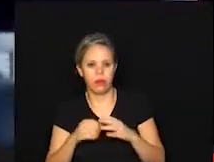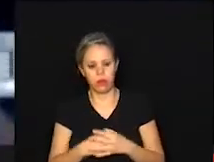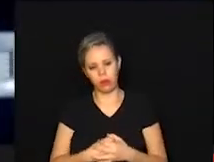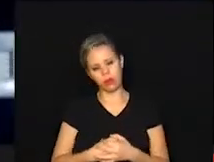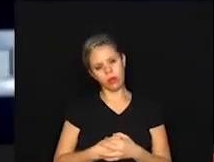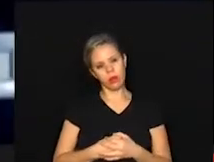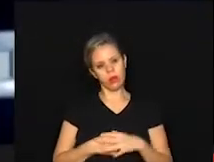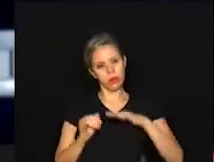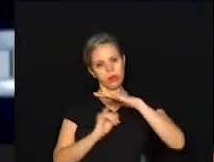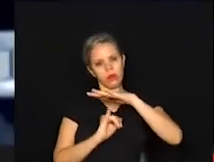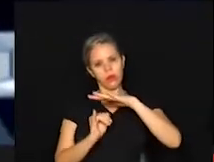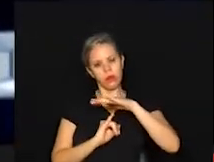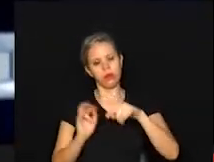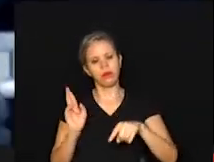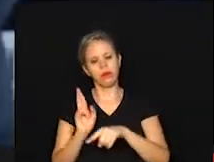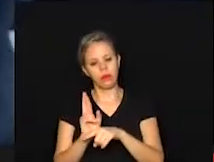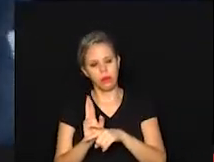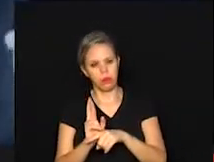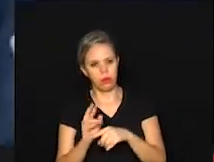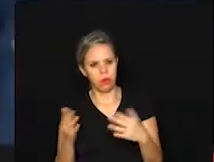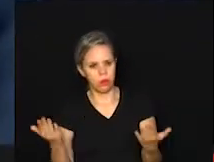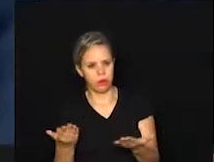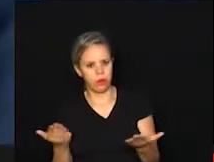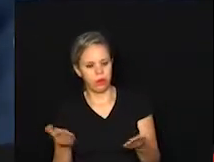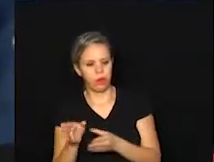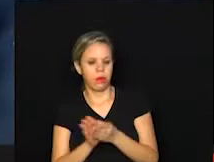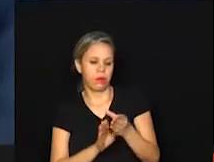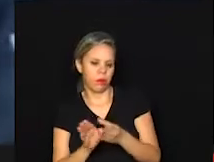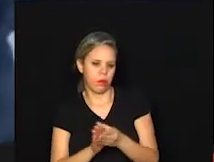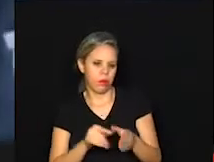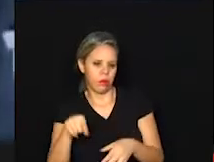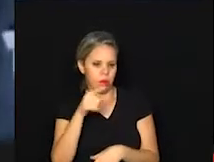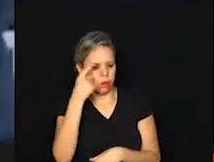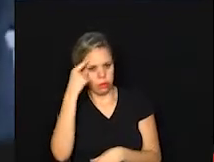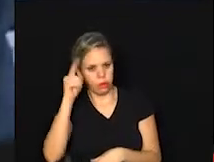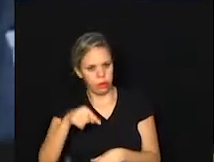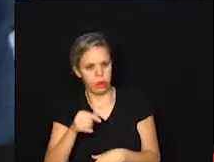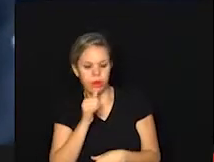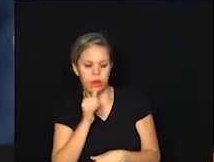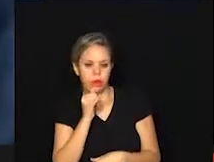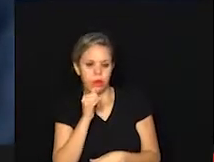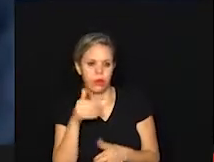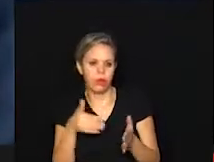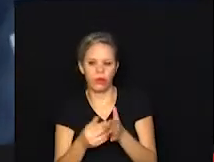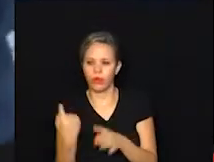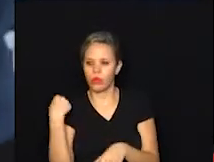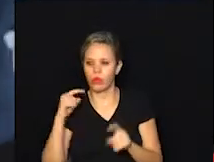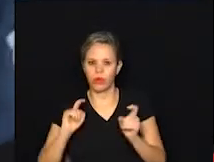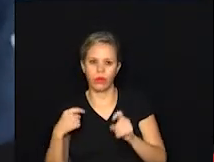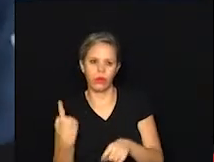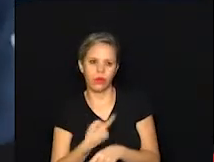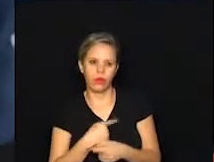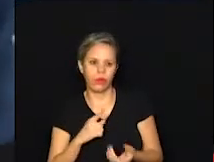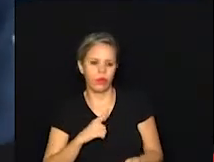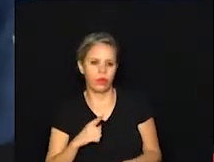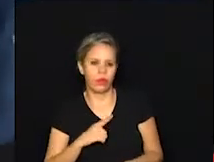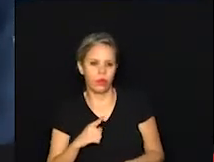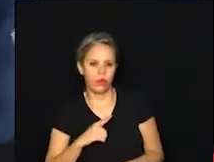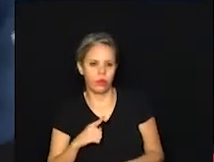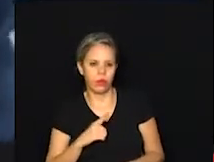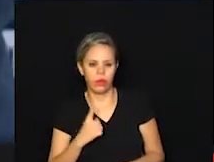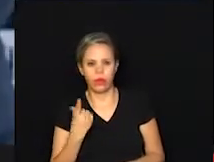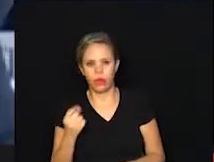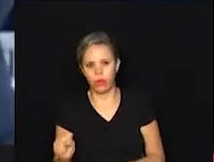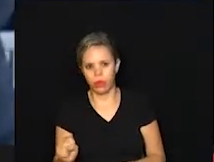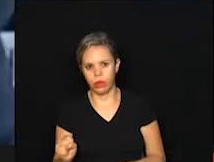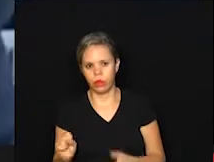As entidades que representam hoje o Conselho, para você ter uma ideia, a última reunião nossa, nós tivemos